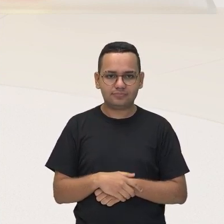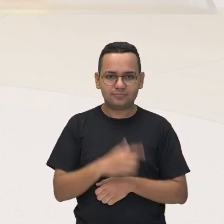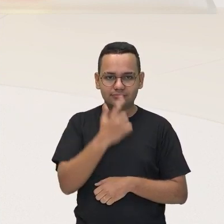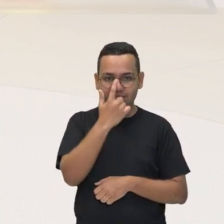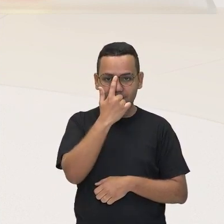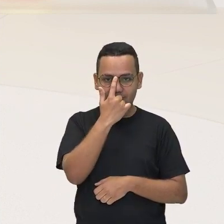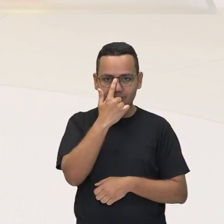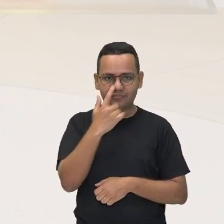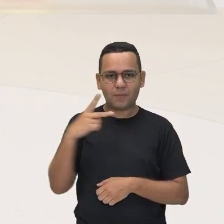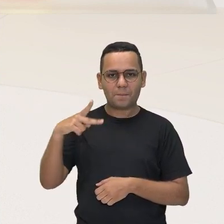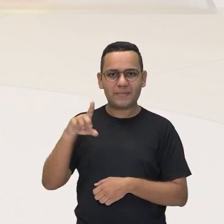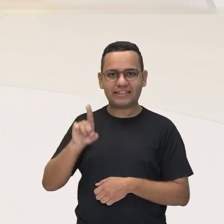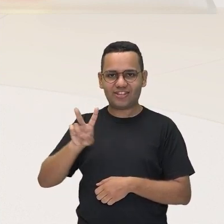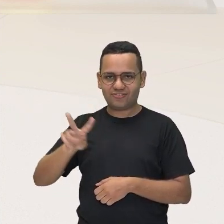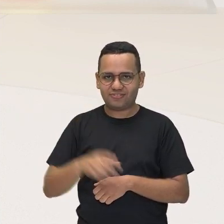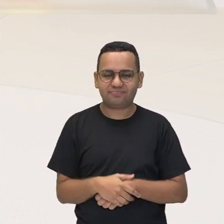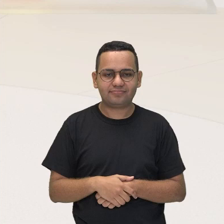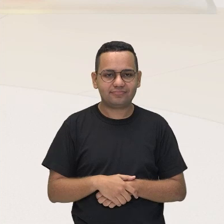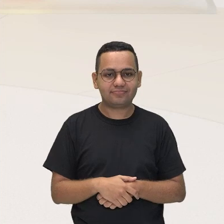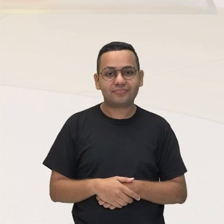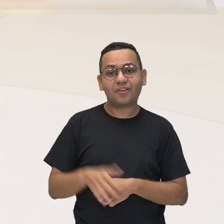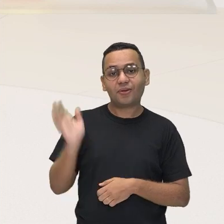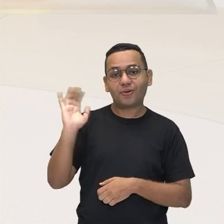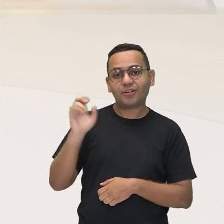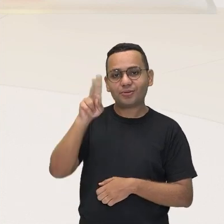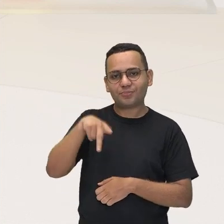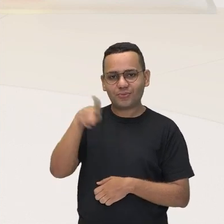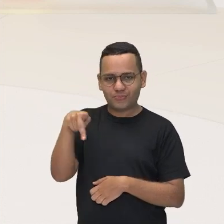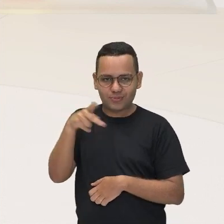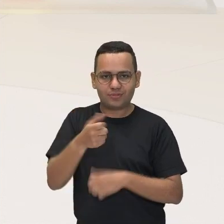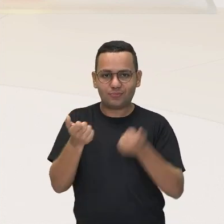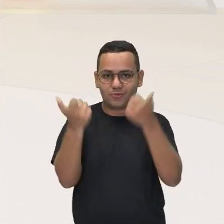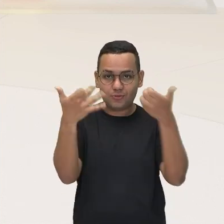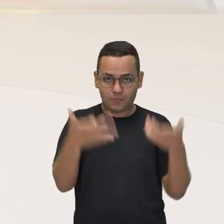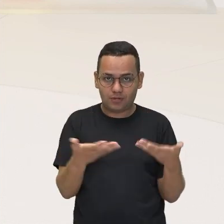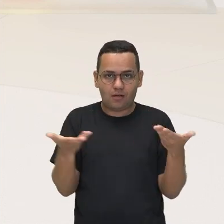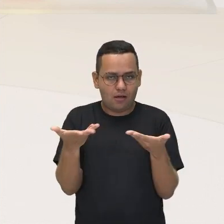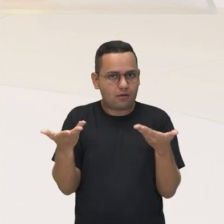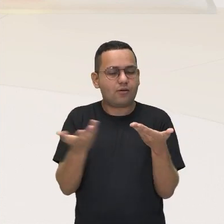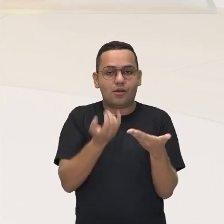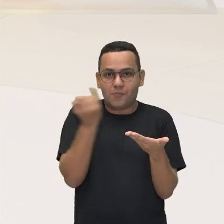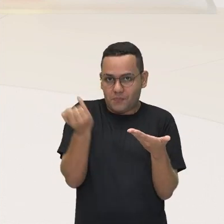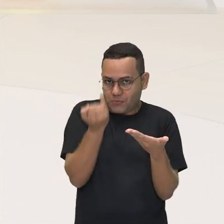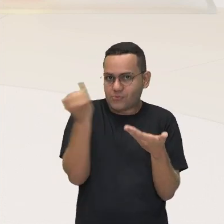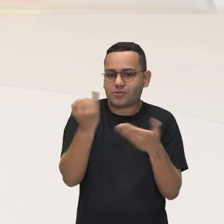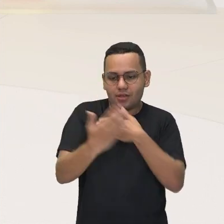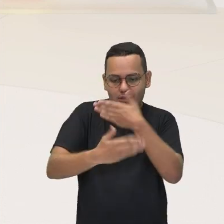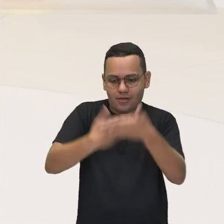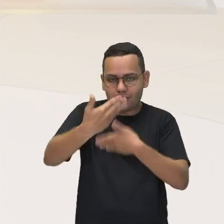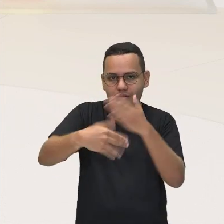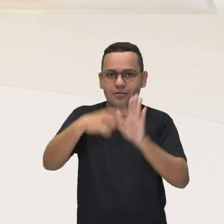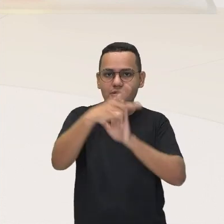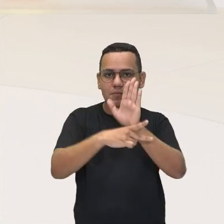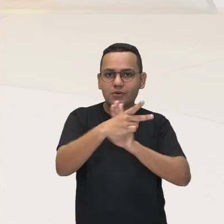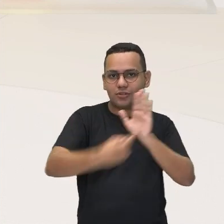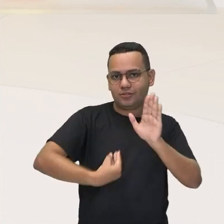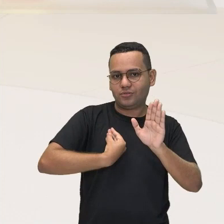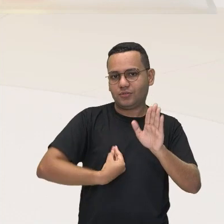Que foi, PDV? Olá, professora! Nós vamos falar agora sobre uma etapa importante do projeto de